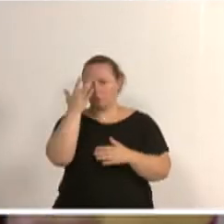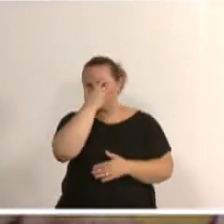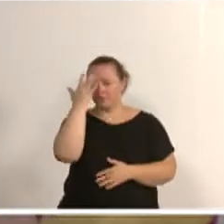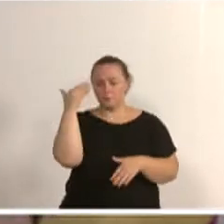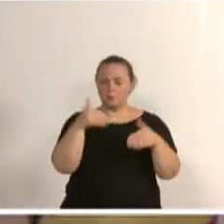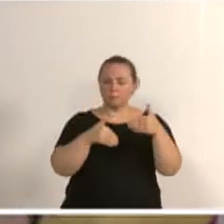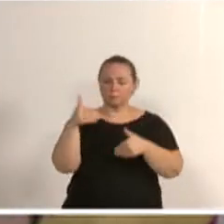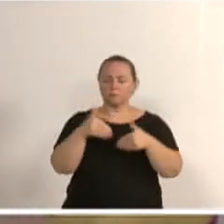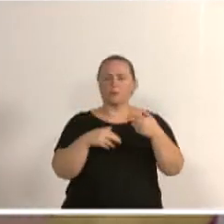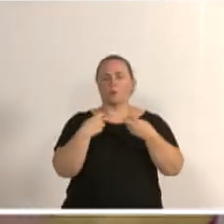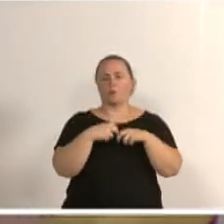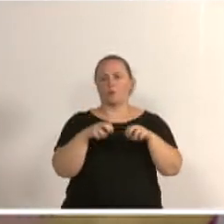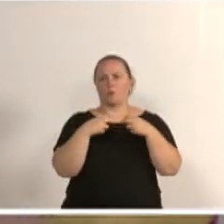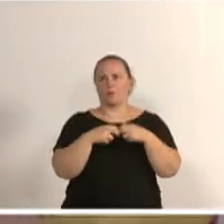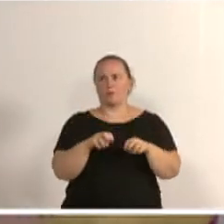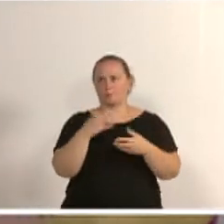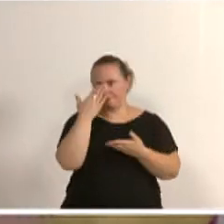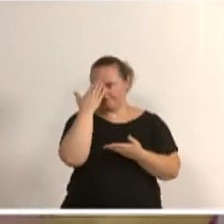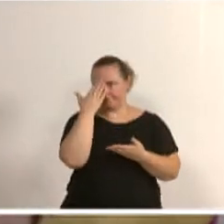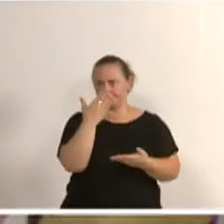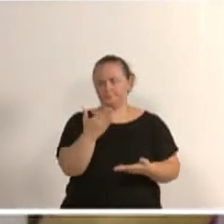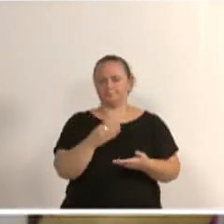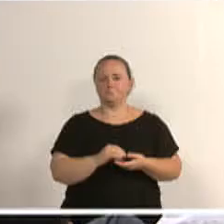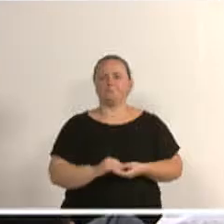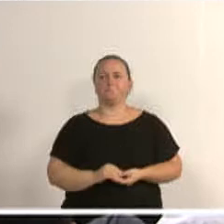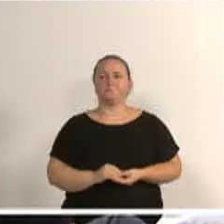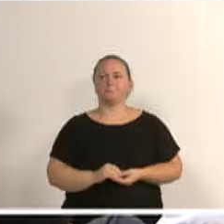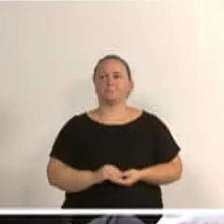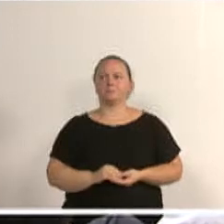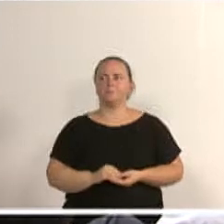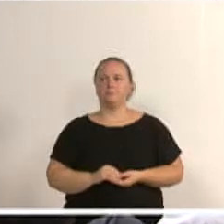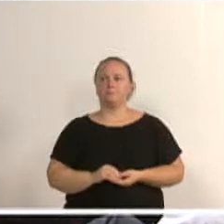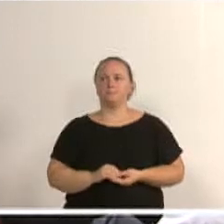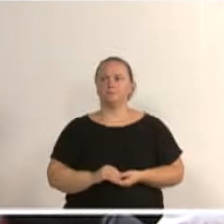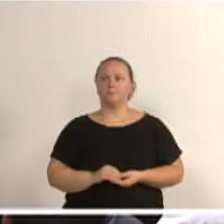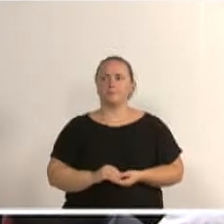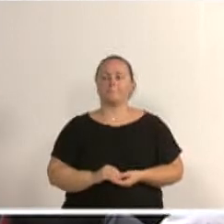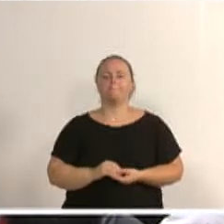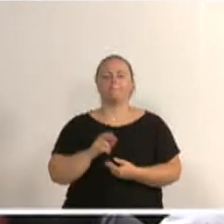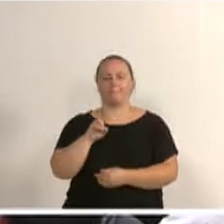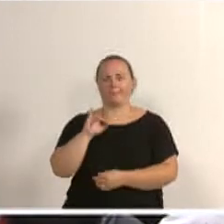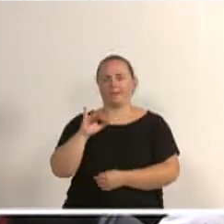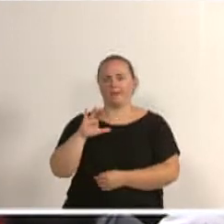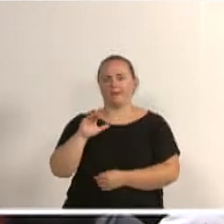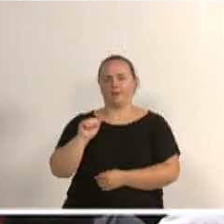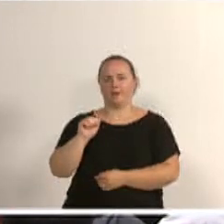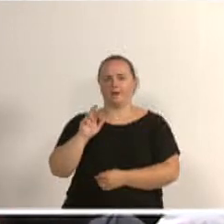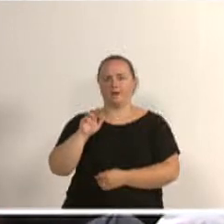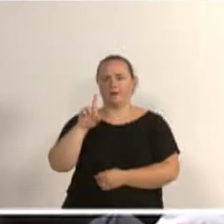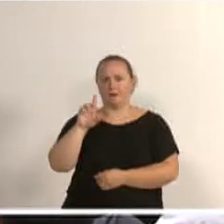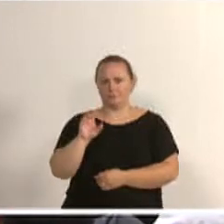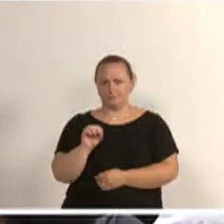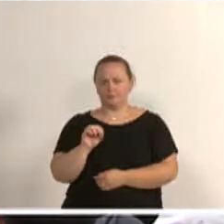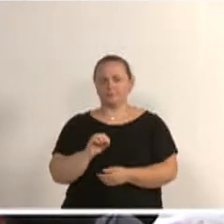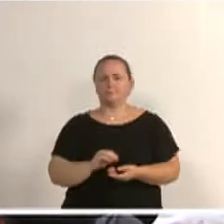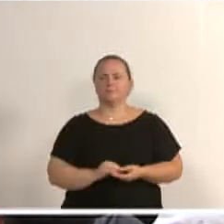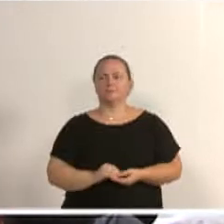transporte público municipal. Obrigado, senhor Ricardo Wippel.